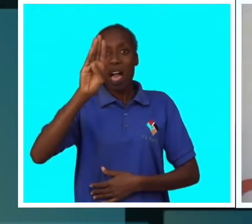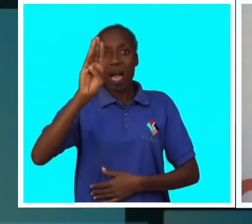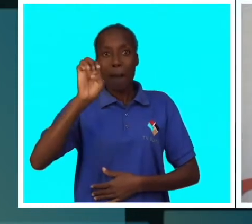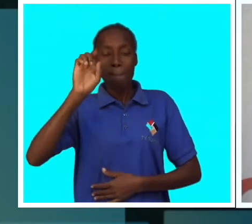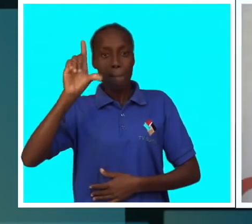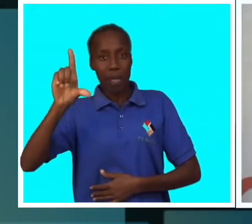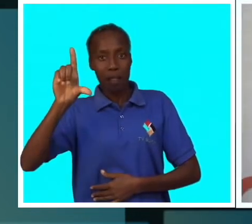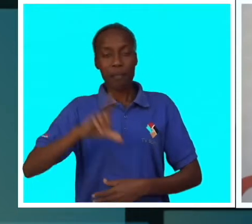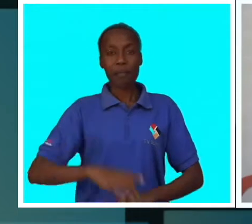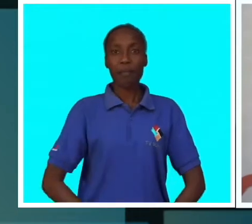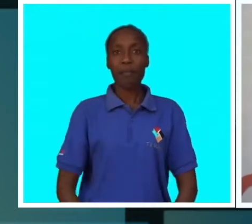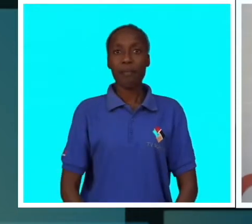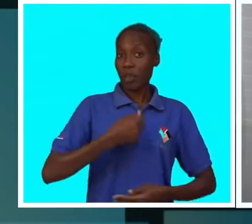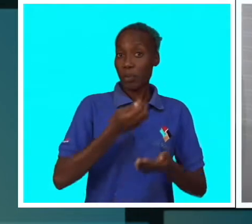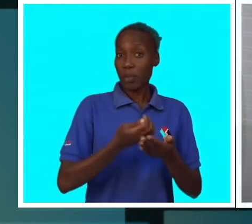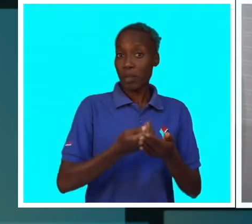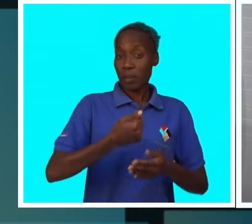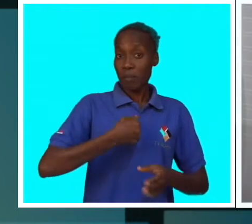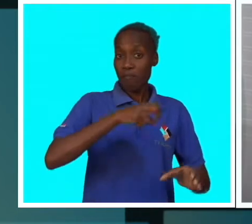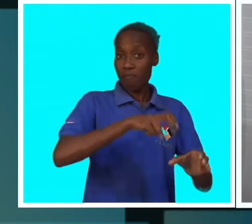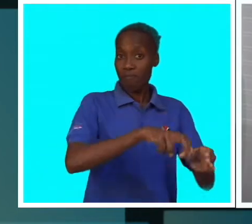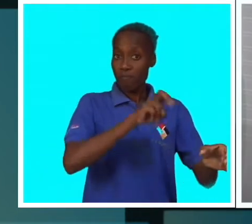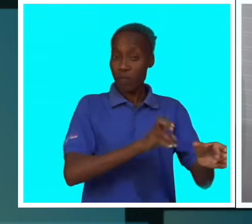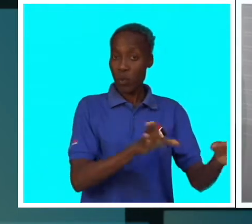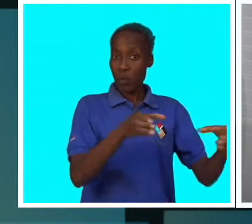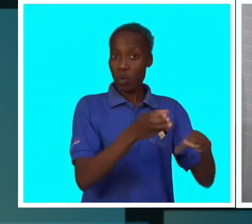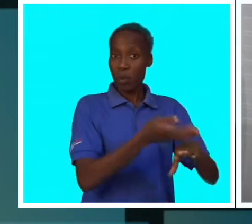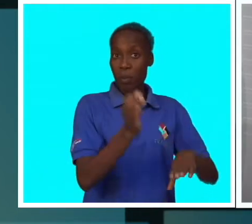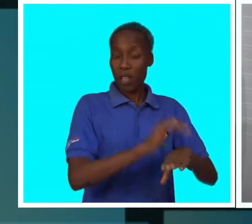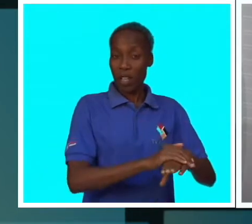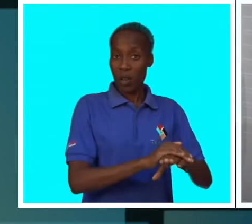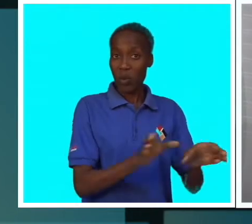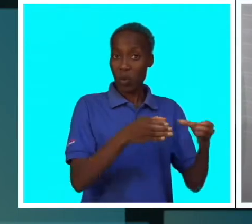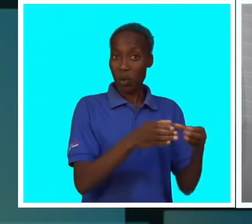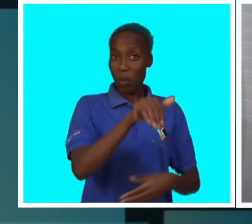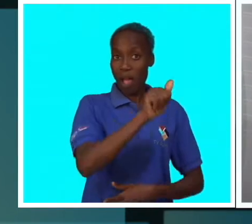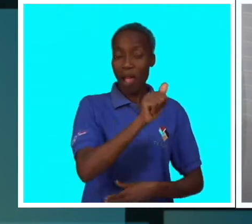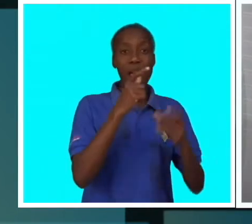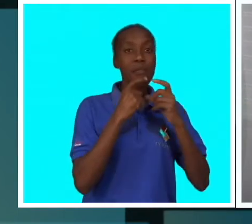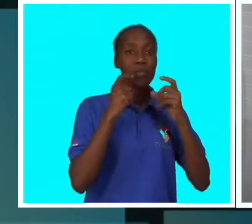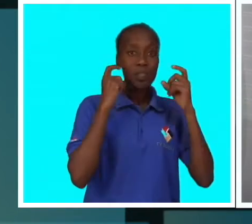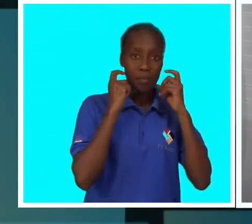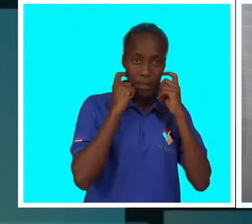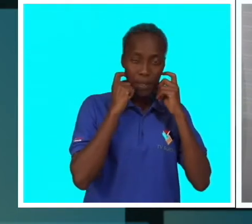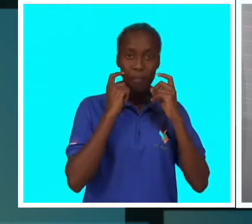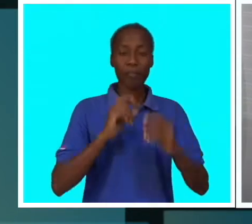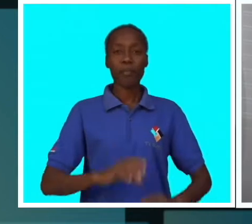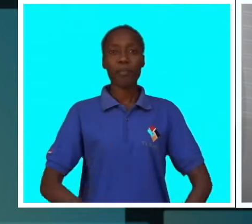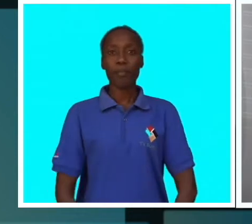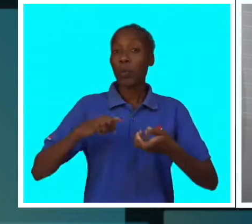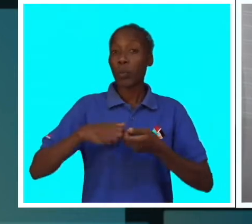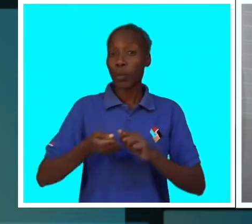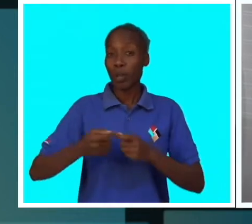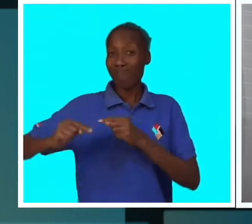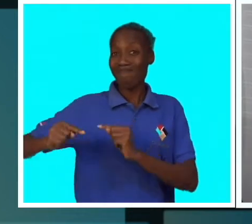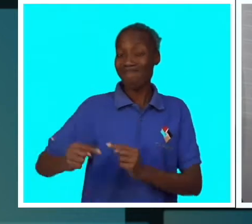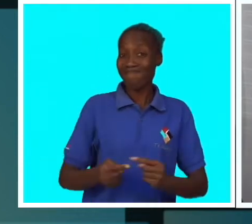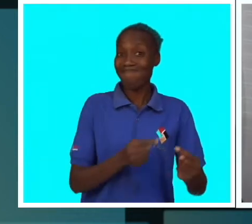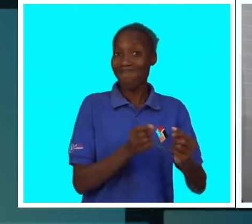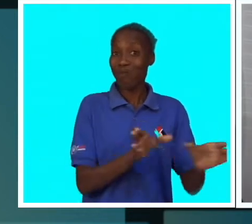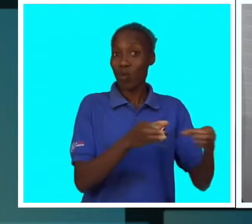Abel Xavier. Pedi a minha saída da equipa técnica da seleção nacional A de Moçambique por